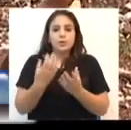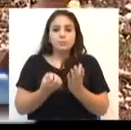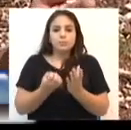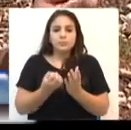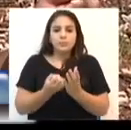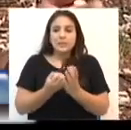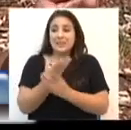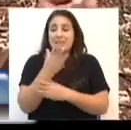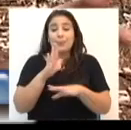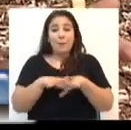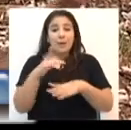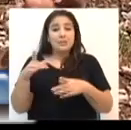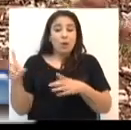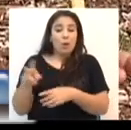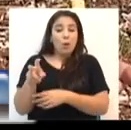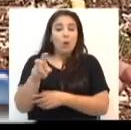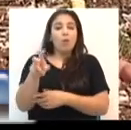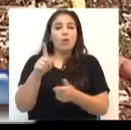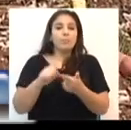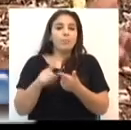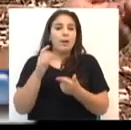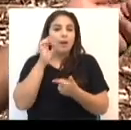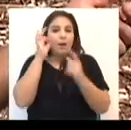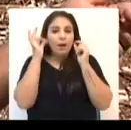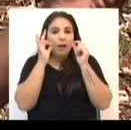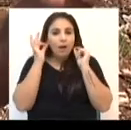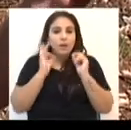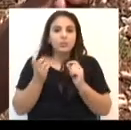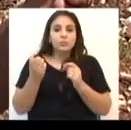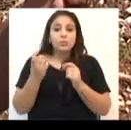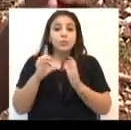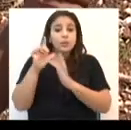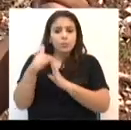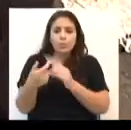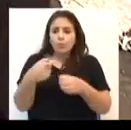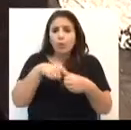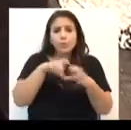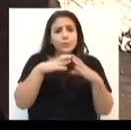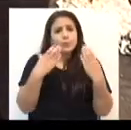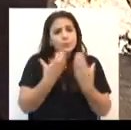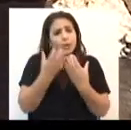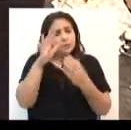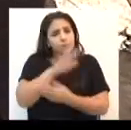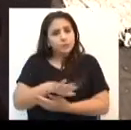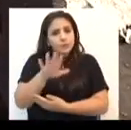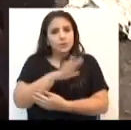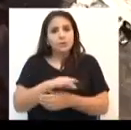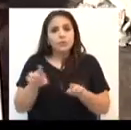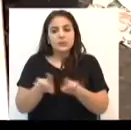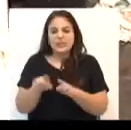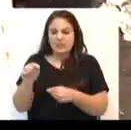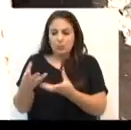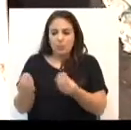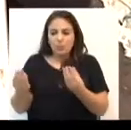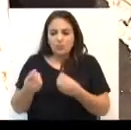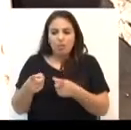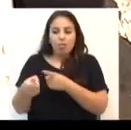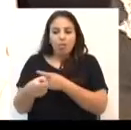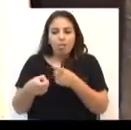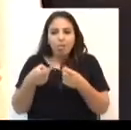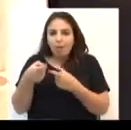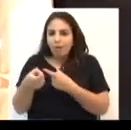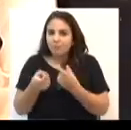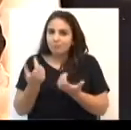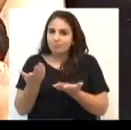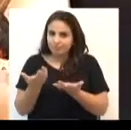insetos, cobra, rato, acaba voltando para eles mesmos, que isso aqui tem depósito de larva, depósito de um monte de